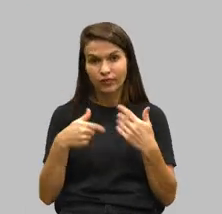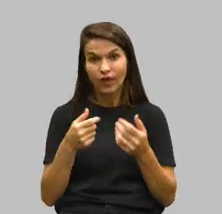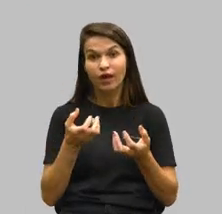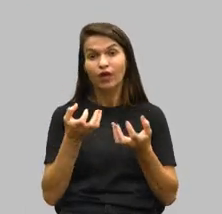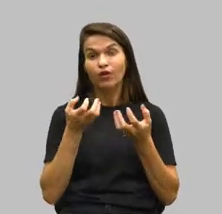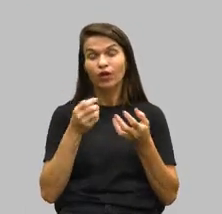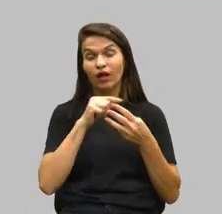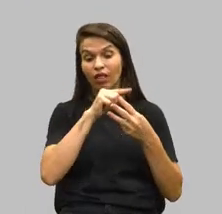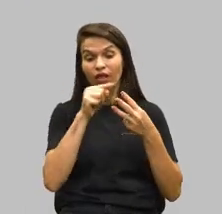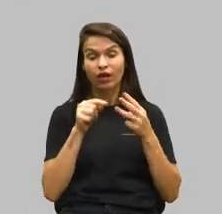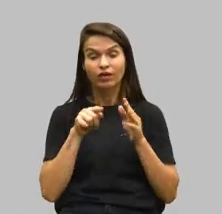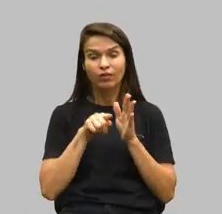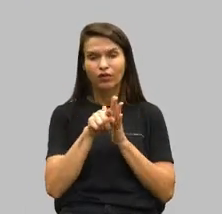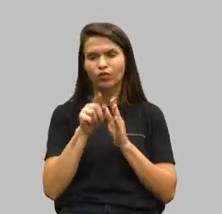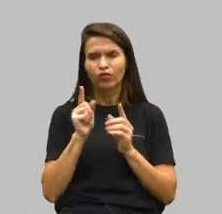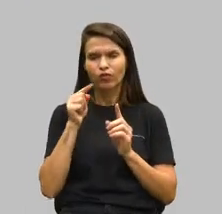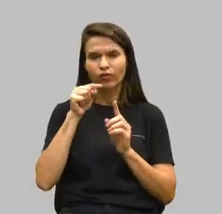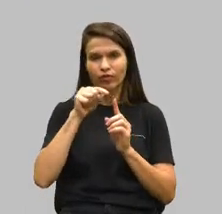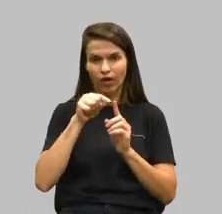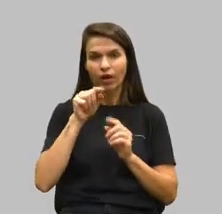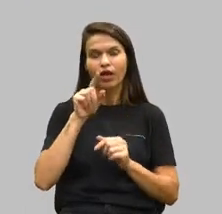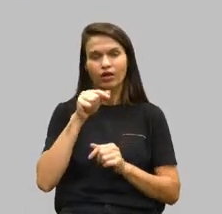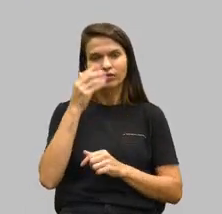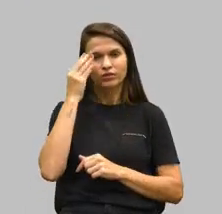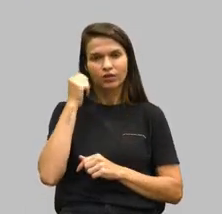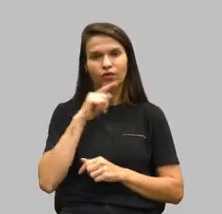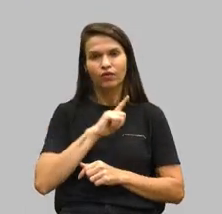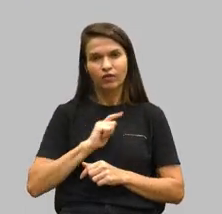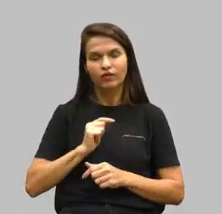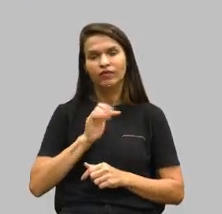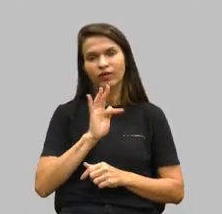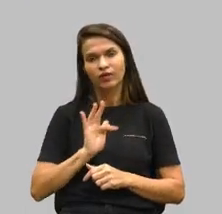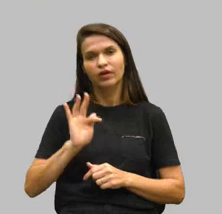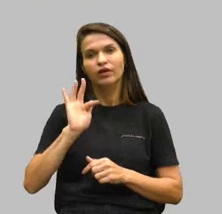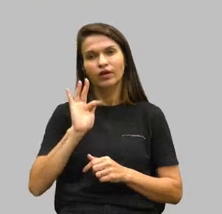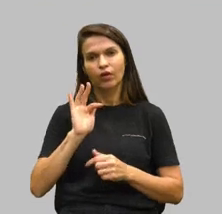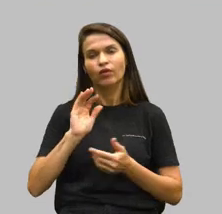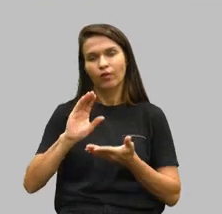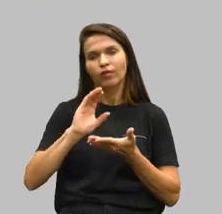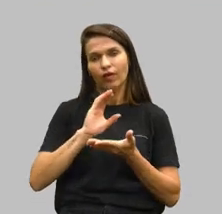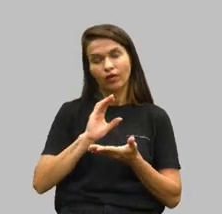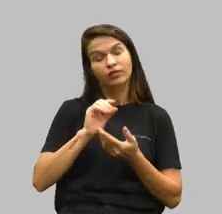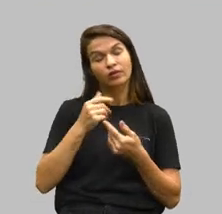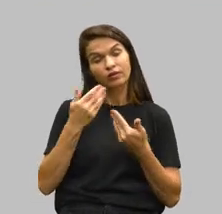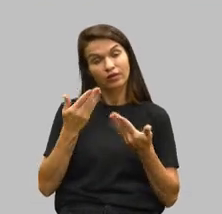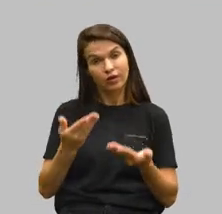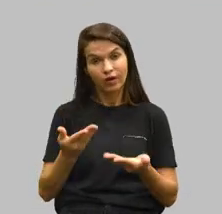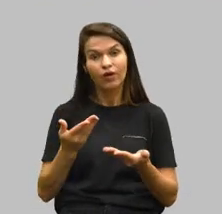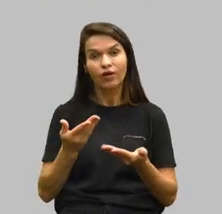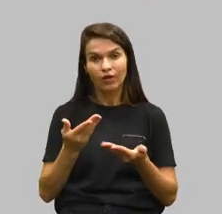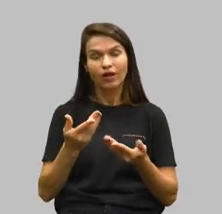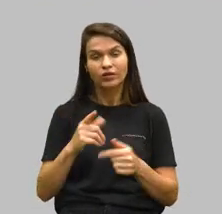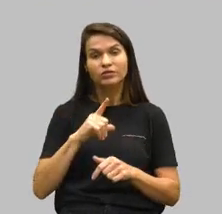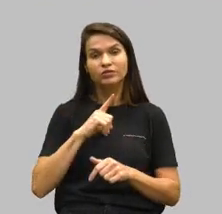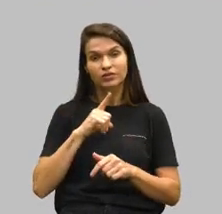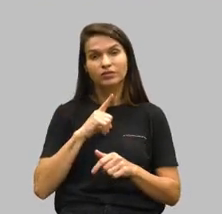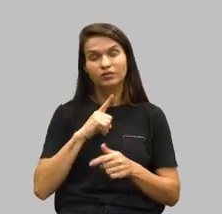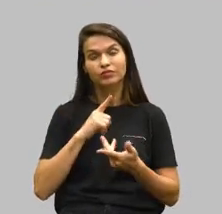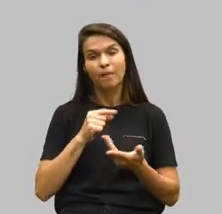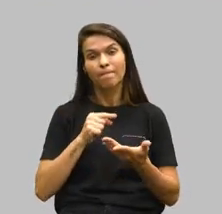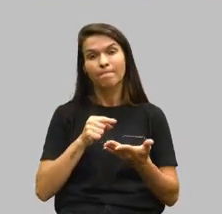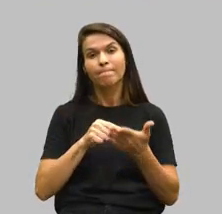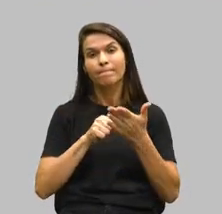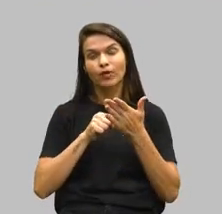três perguntas de forma muito objetiva que é essa eu sei que o governo federal mandou dinheiro então de alguma forma elas terão que aparecer